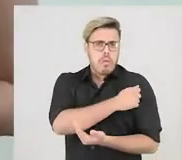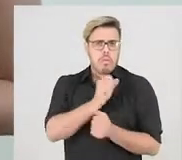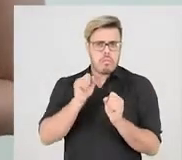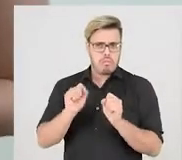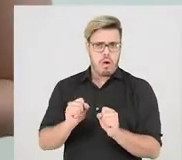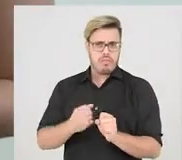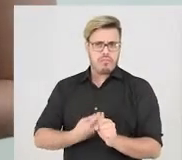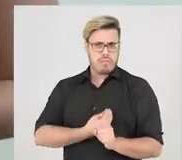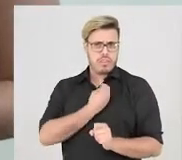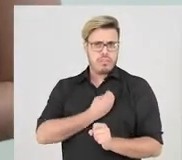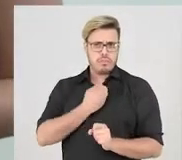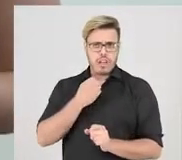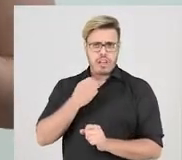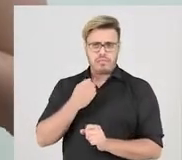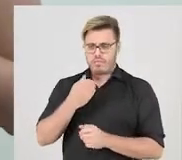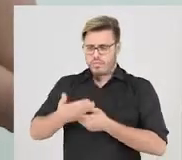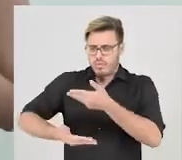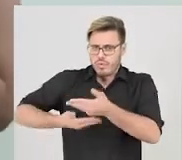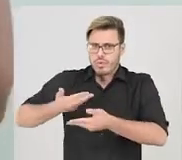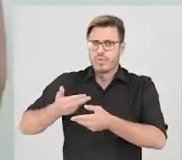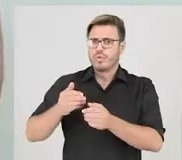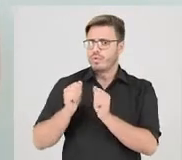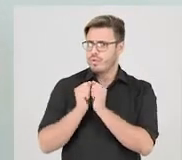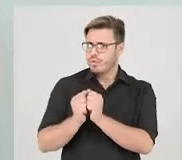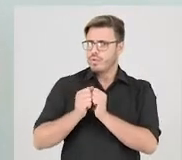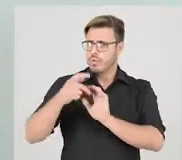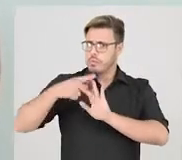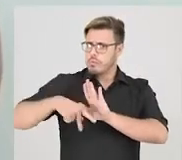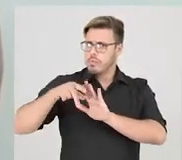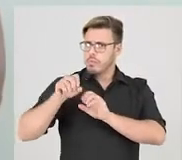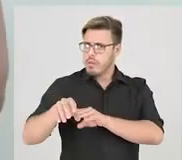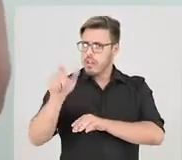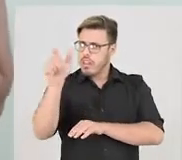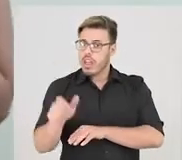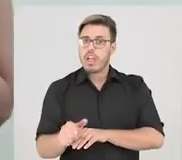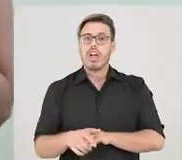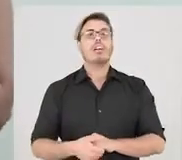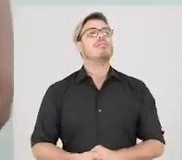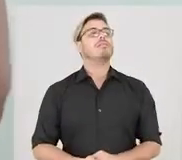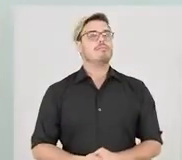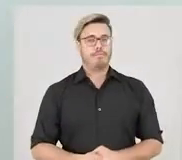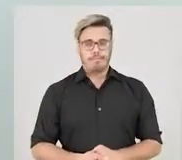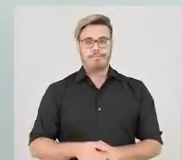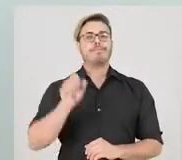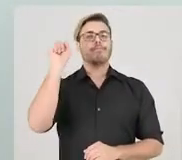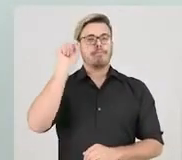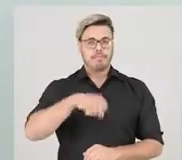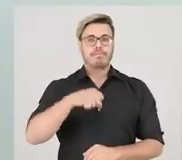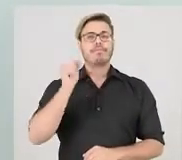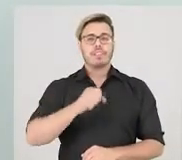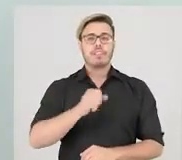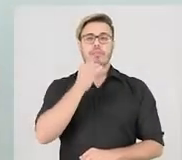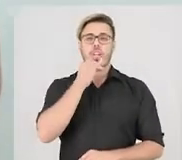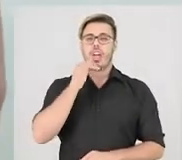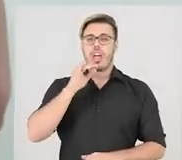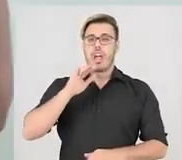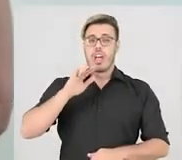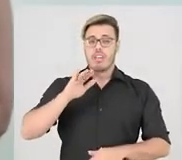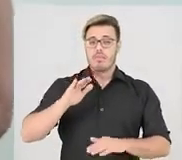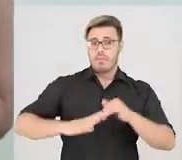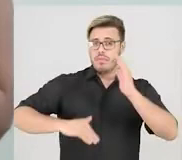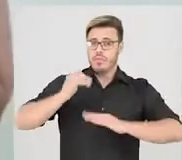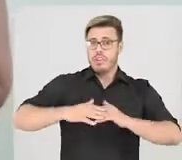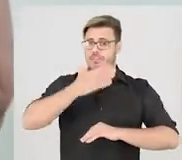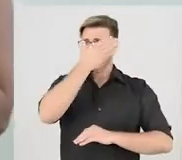plano educacional individualizado, porque as pessoas esquecem do aluno. As pessoas falam muito sobre ele e falam pouco com